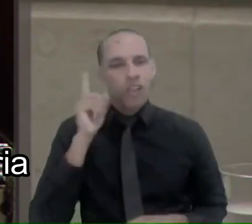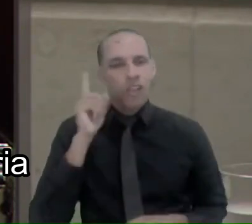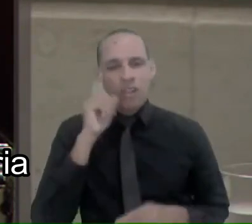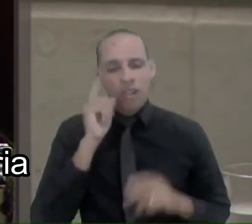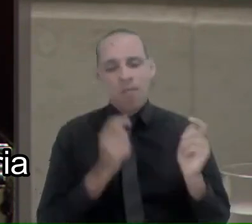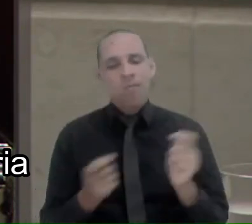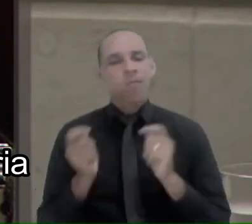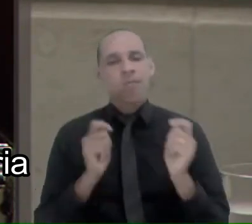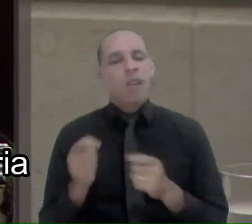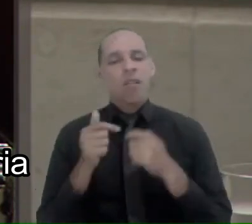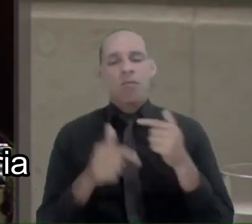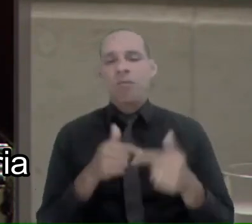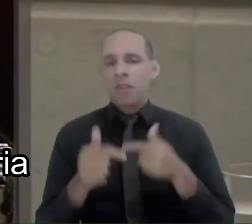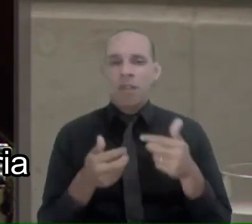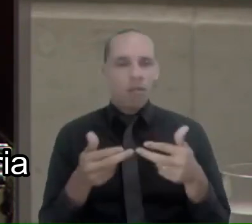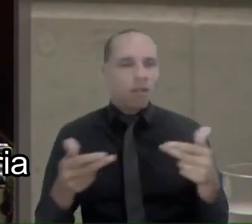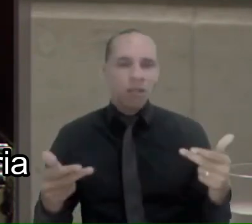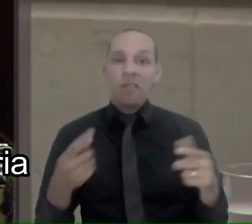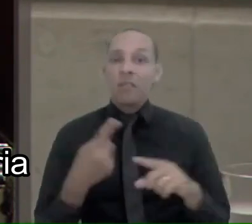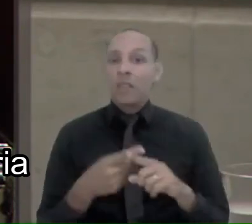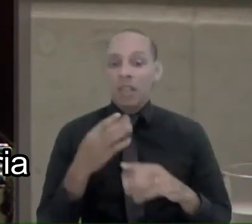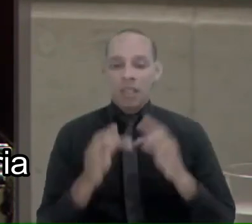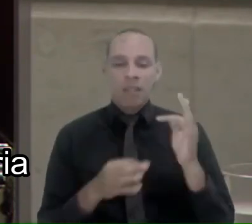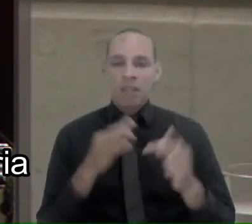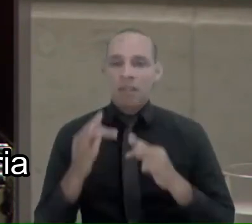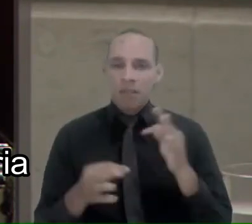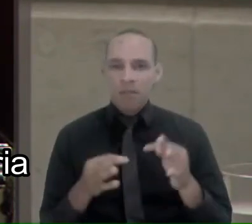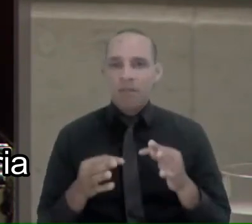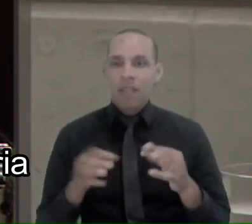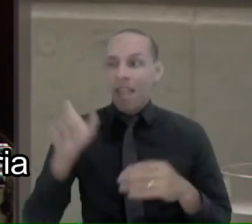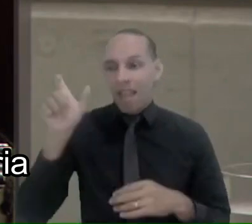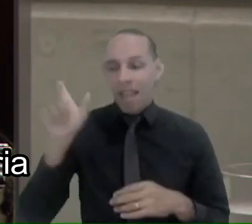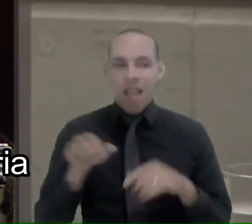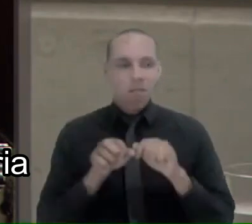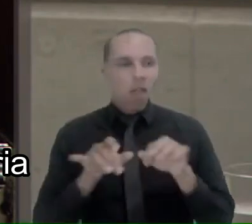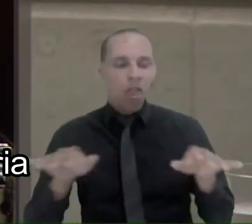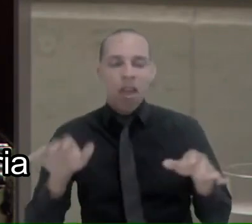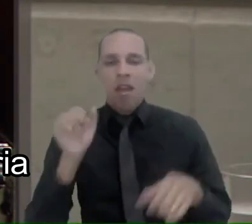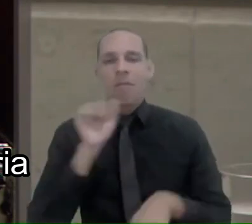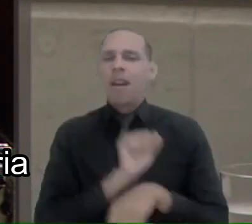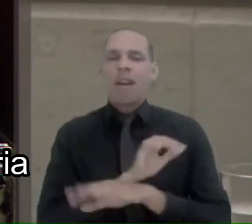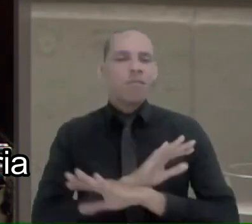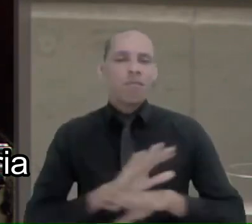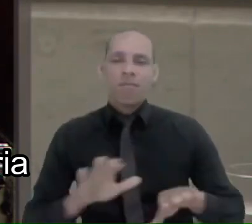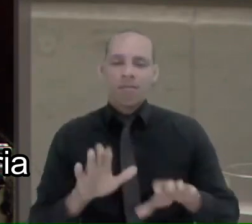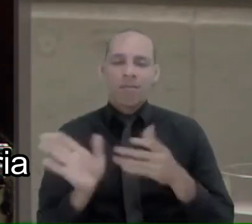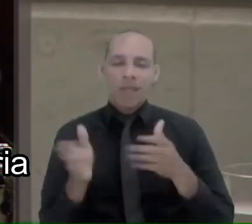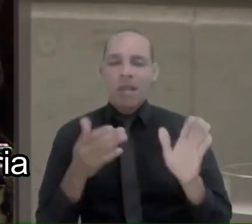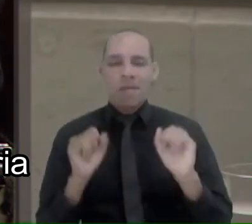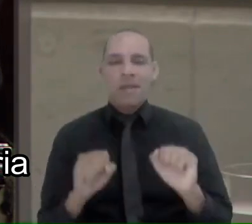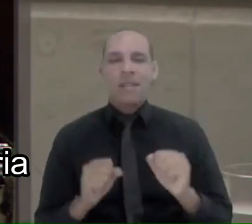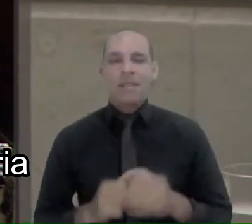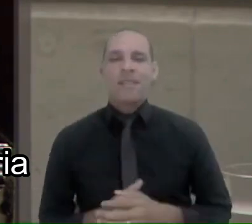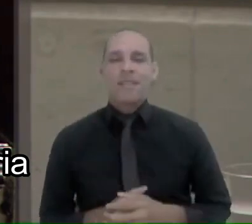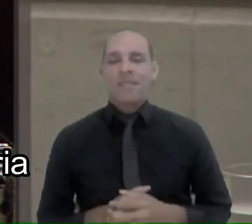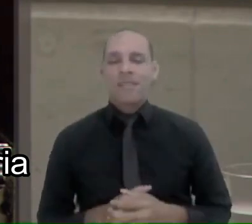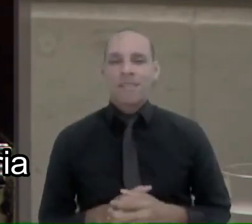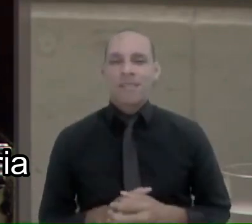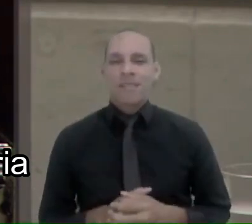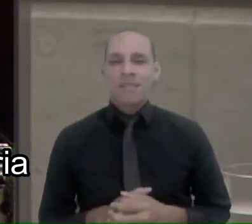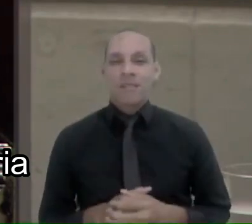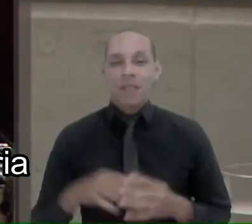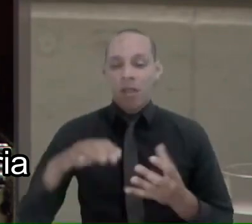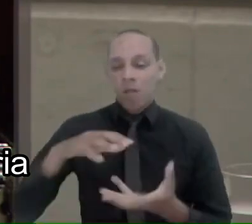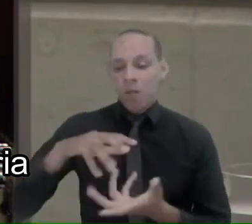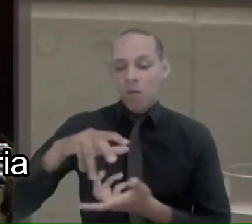laborais, porque com o tratamento efetivo ela para de ser uma disseminadora da doença. Mas pode passar, por favor. Nível global, a gente